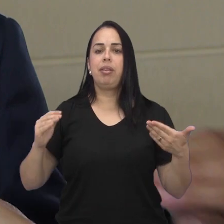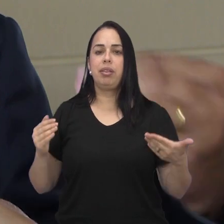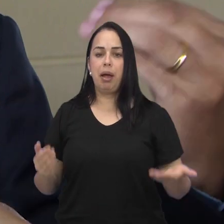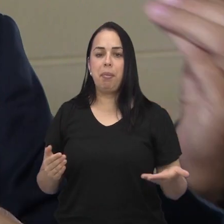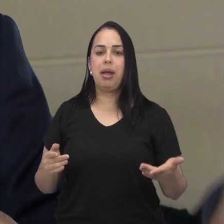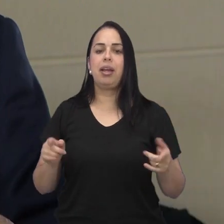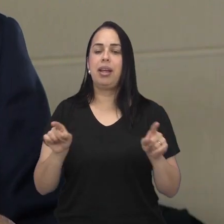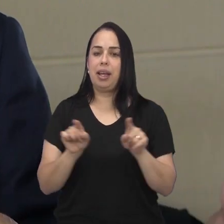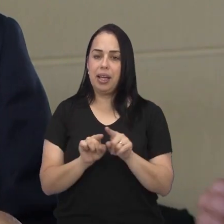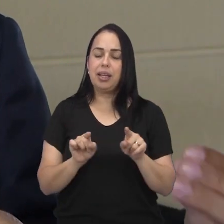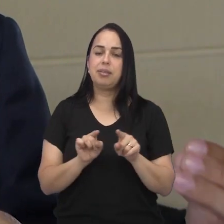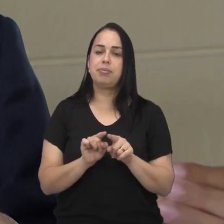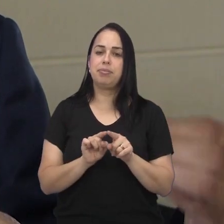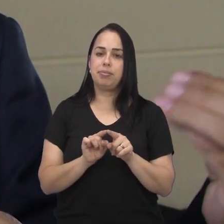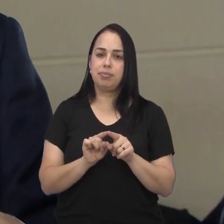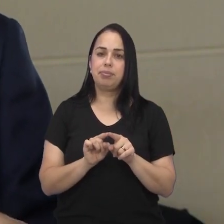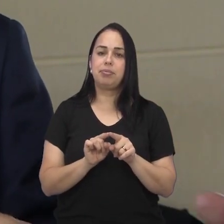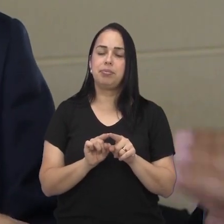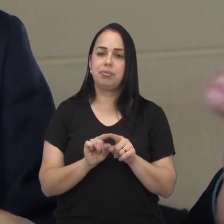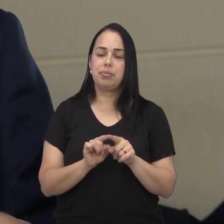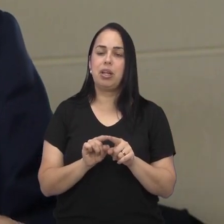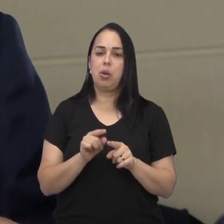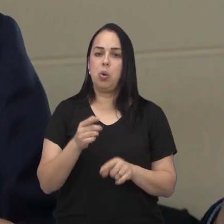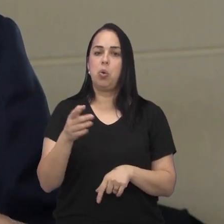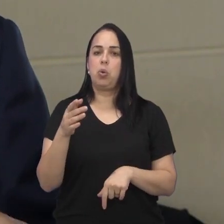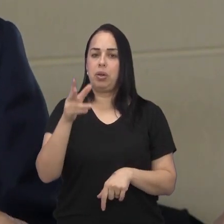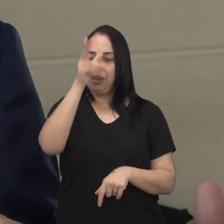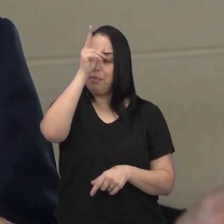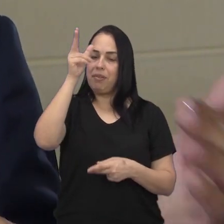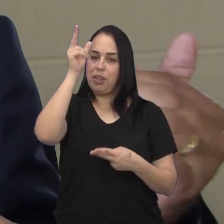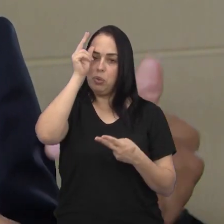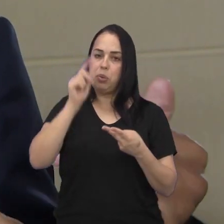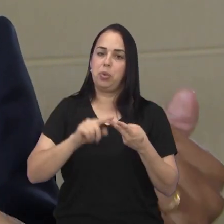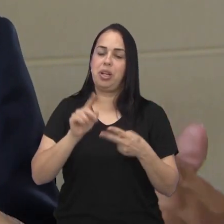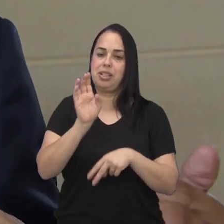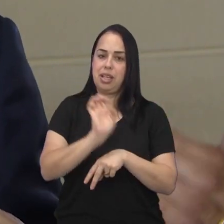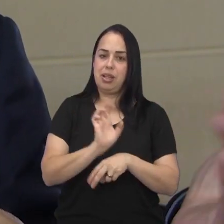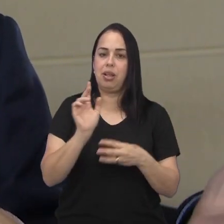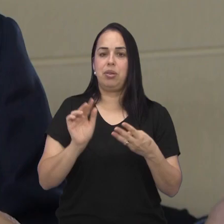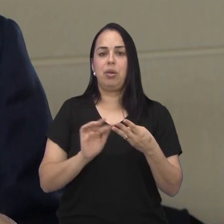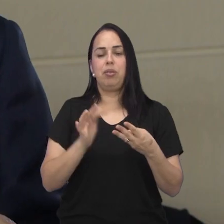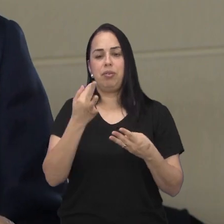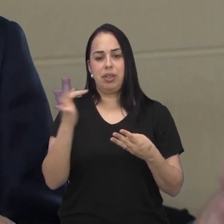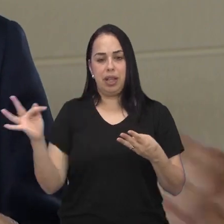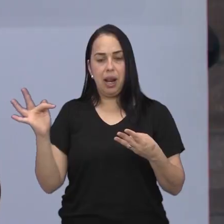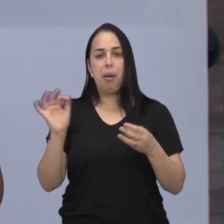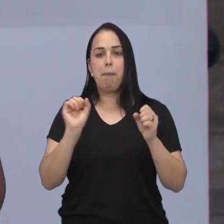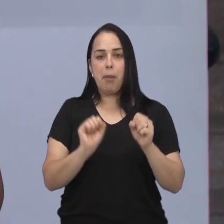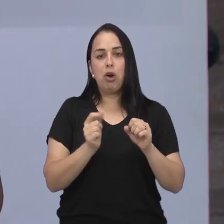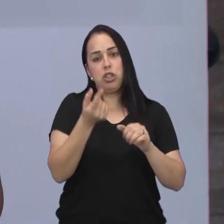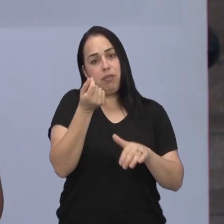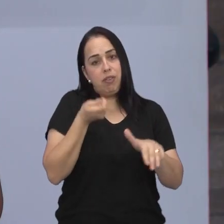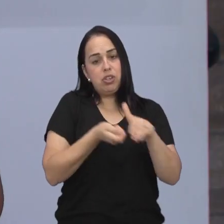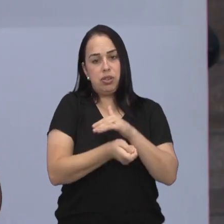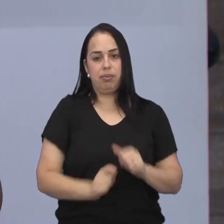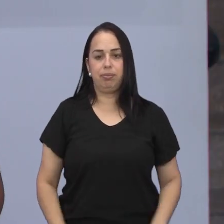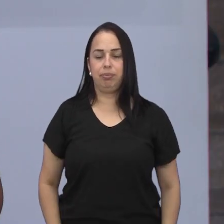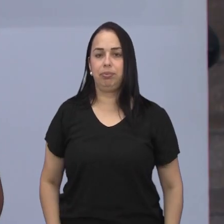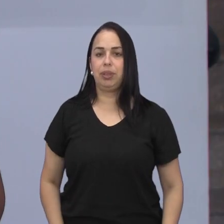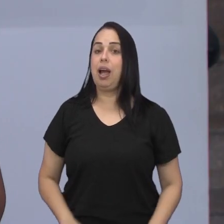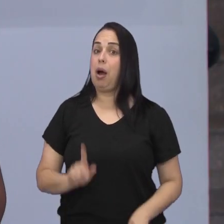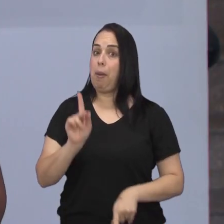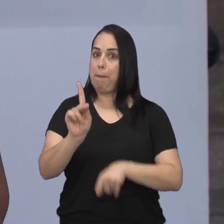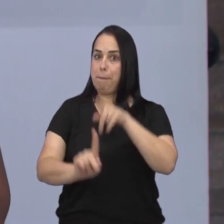impedimento para que o poder público municipal, estadual ou federal também coloquem recursos públicos. A